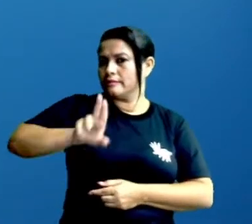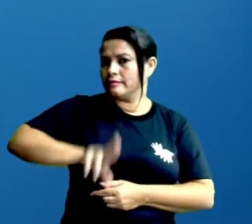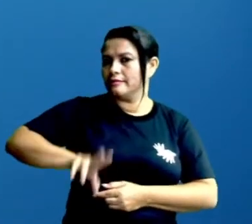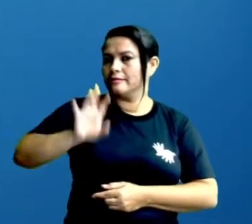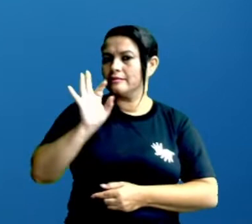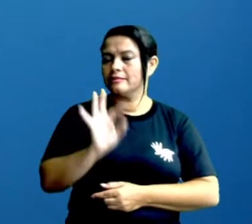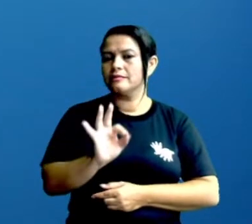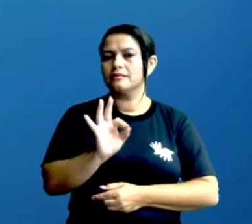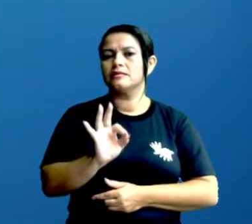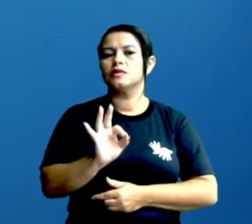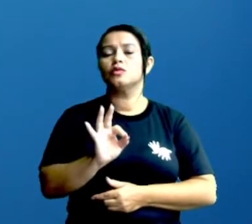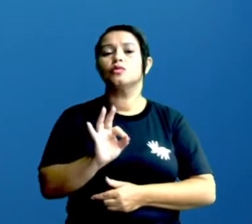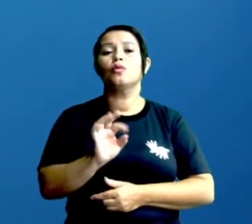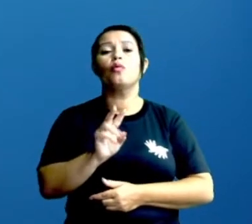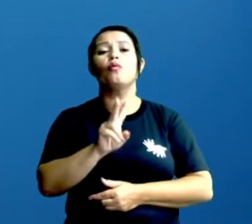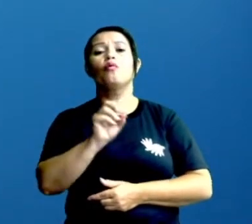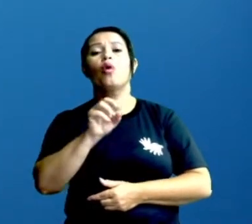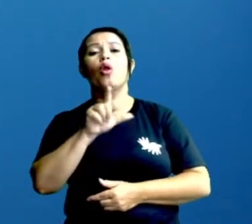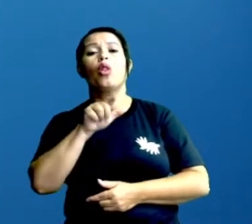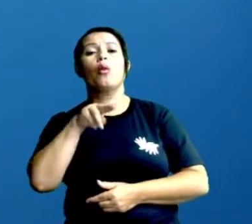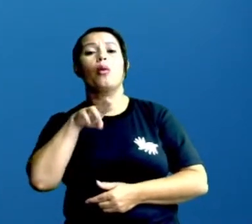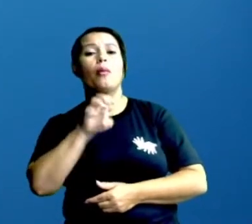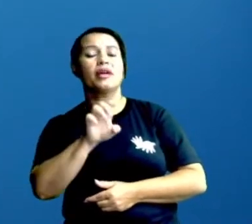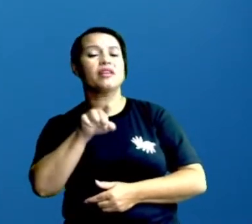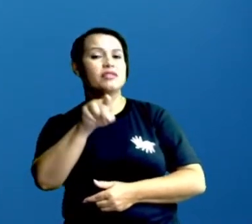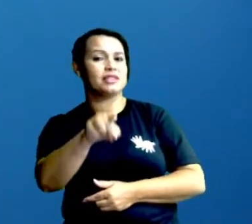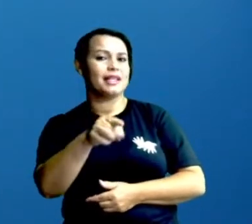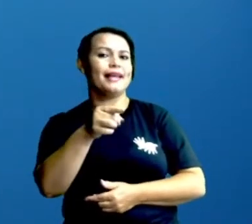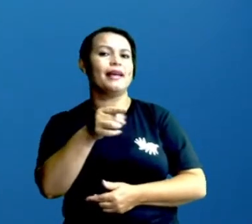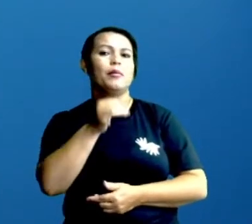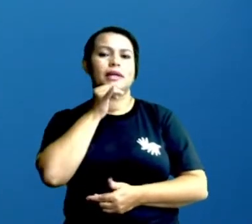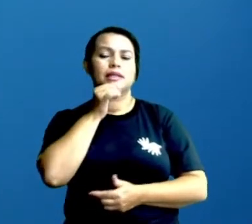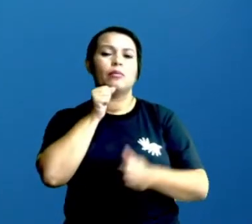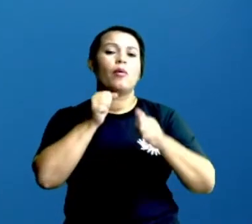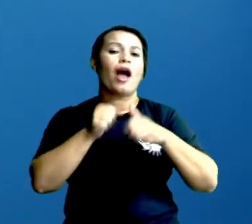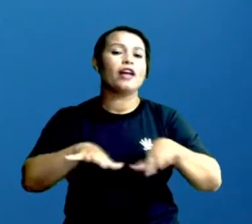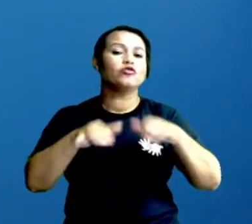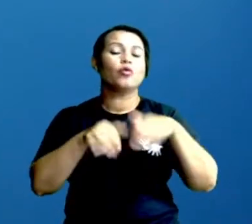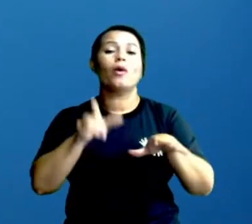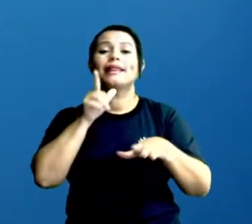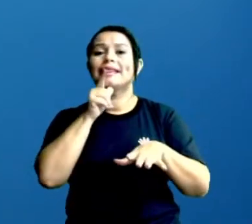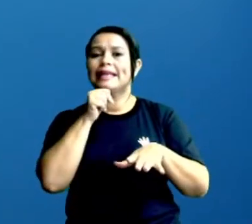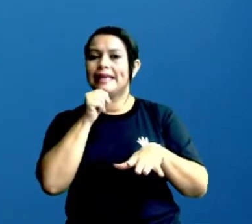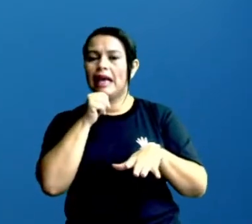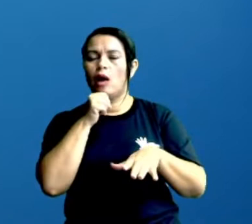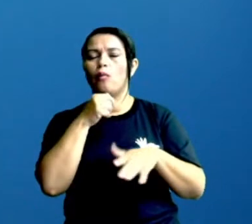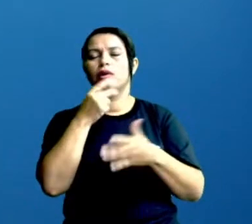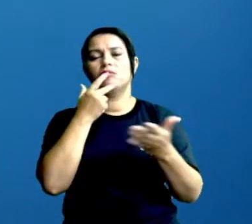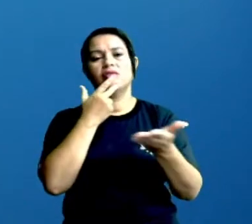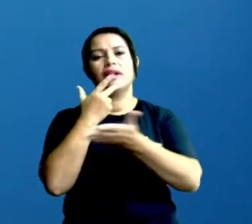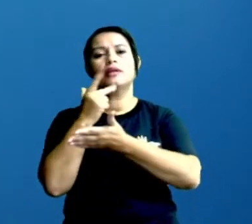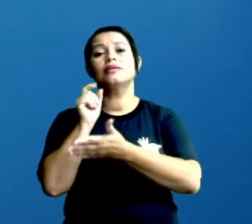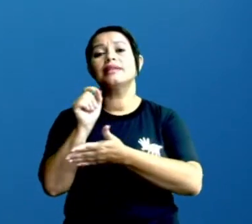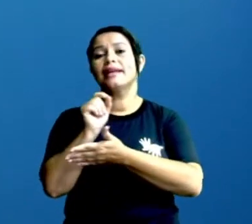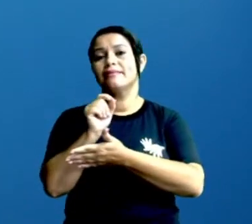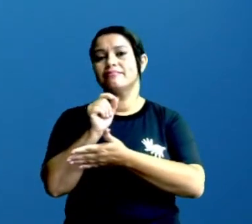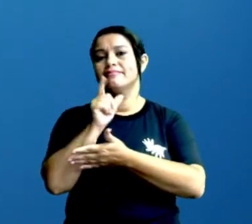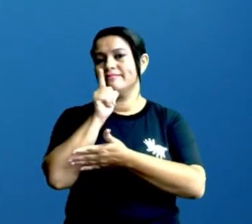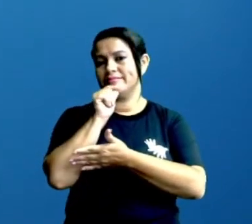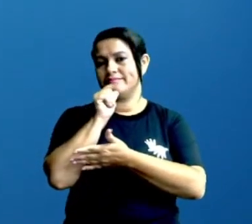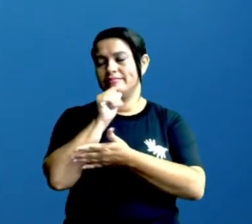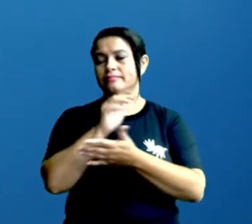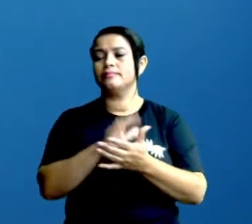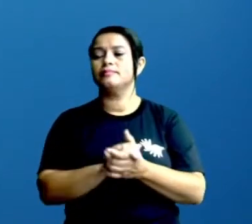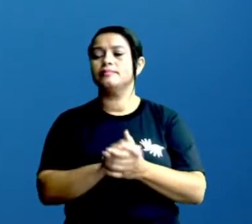não é isso? Ou seja, o volume que você gastou. O volume de quê? Nesse caso aqui que nós estamos falando de